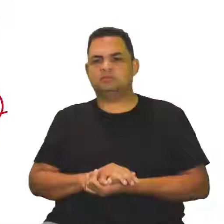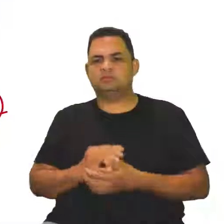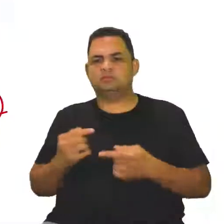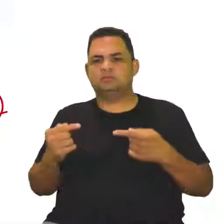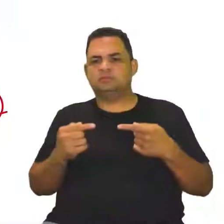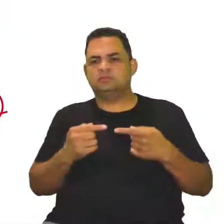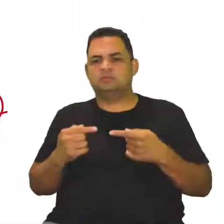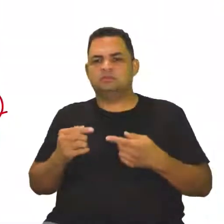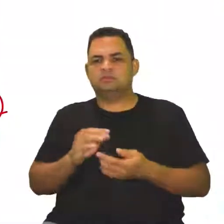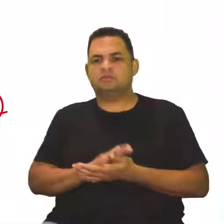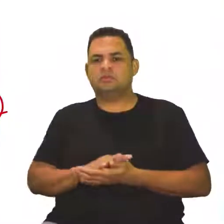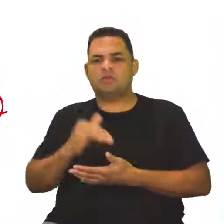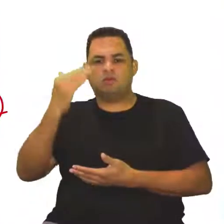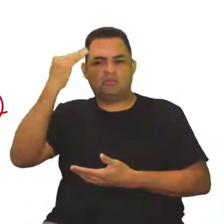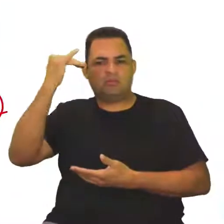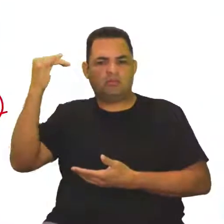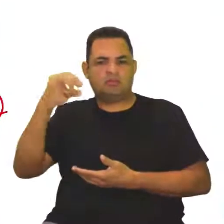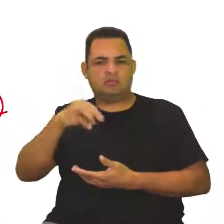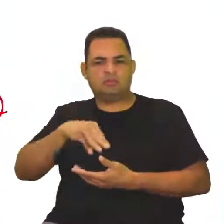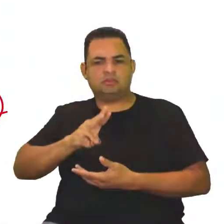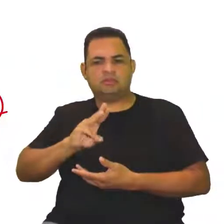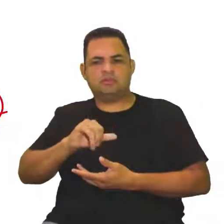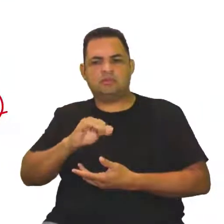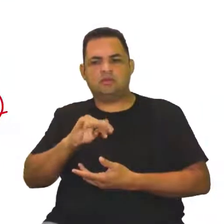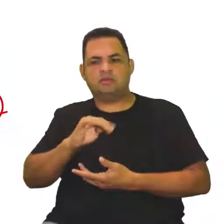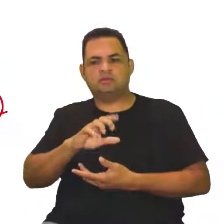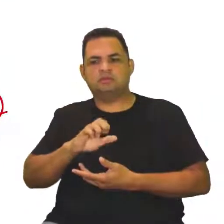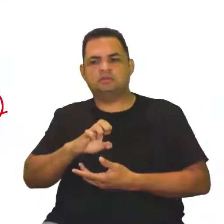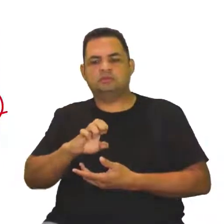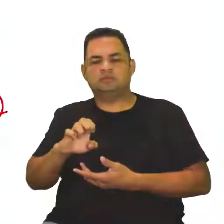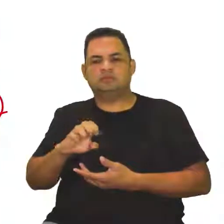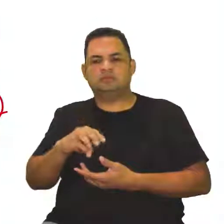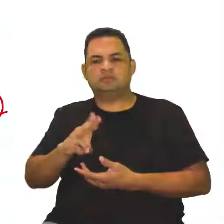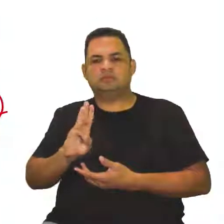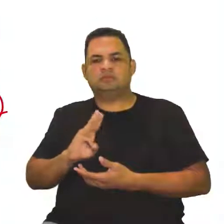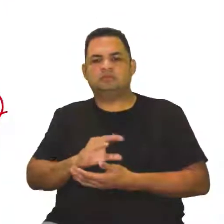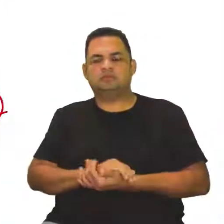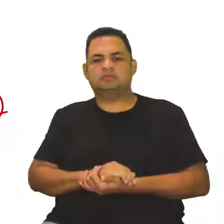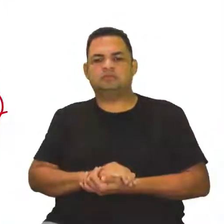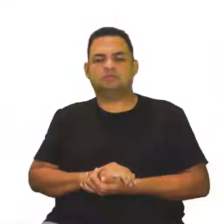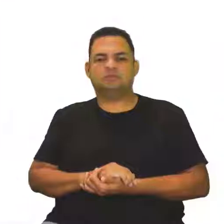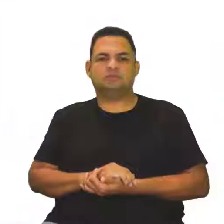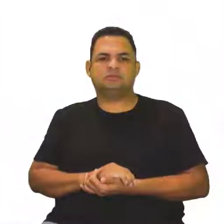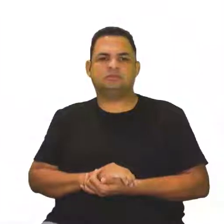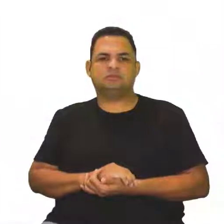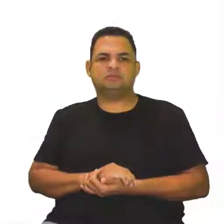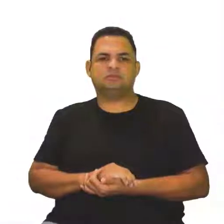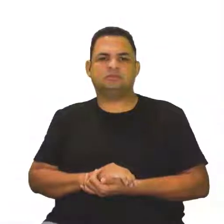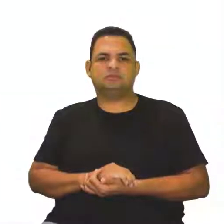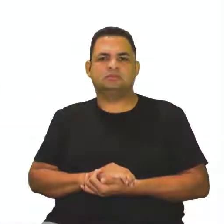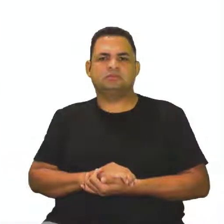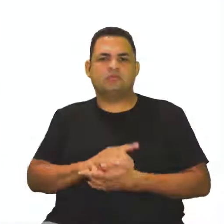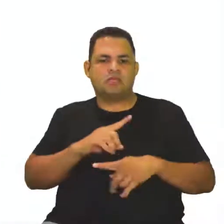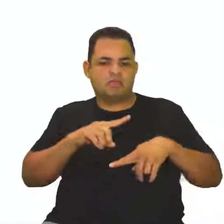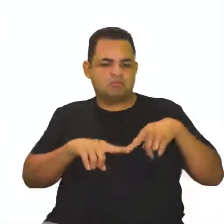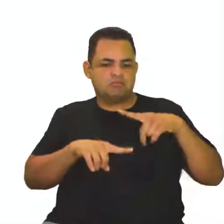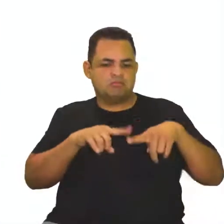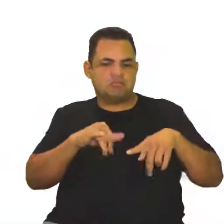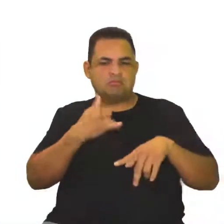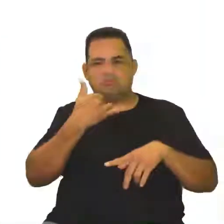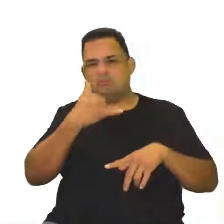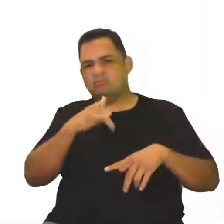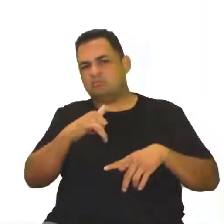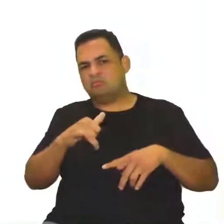relacionado à homenagem a James Watts, tá bom? Ou Watts, ok? No caso dos